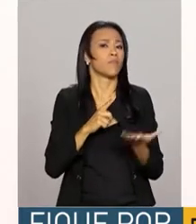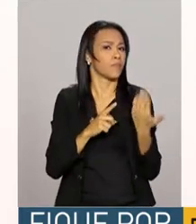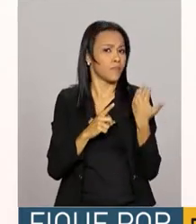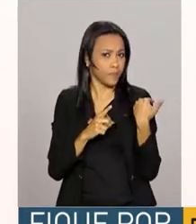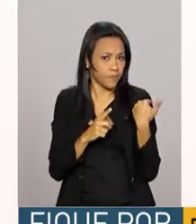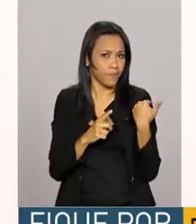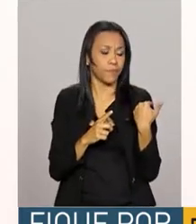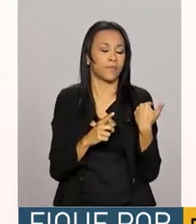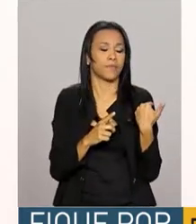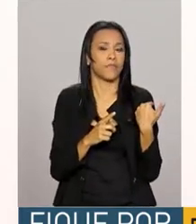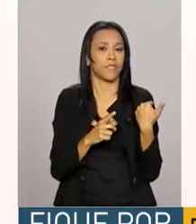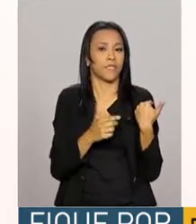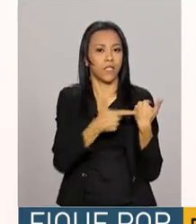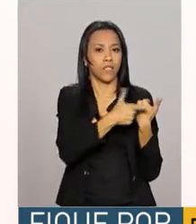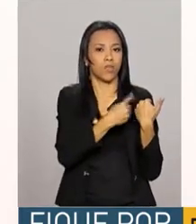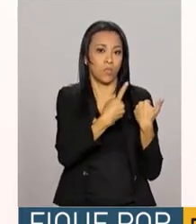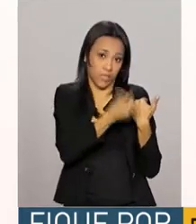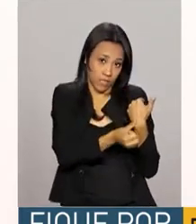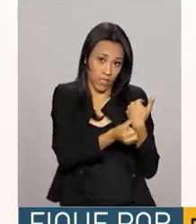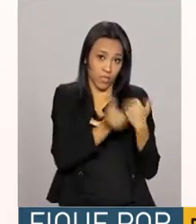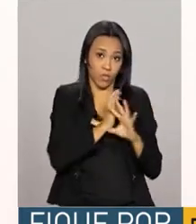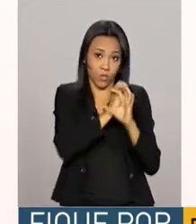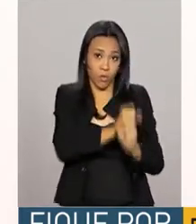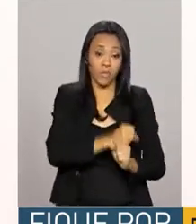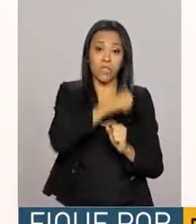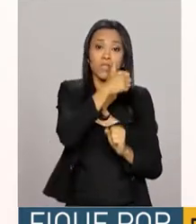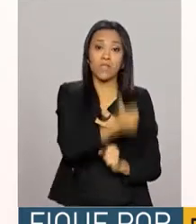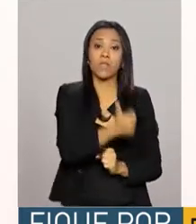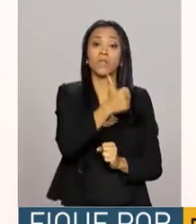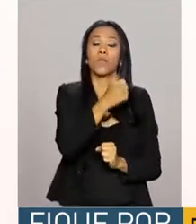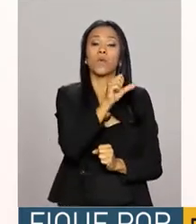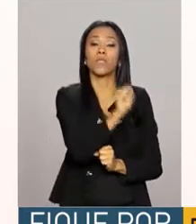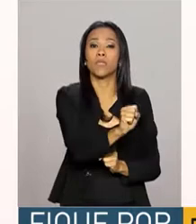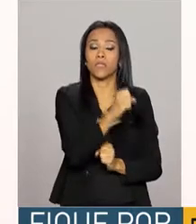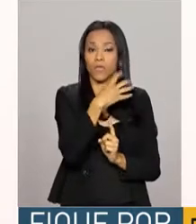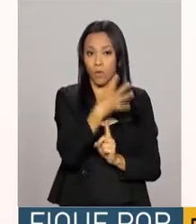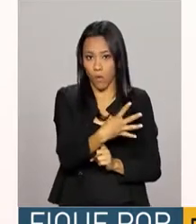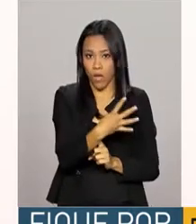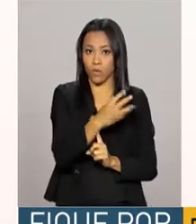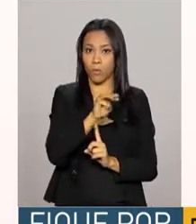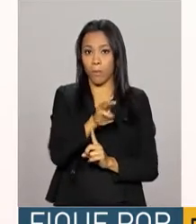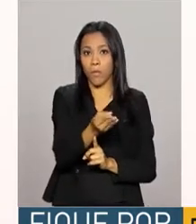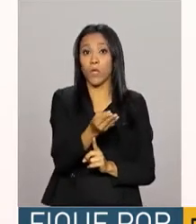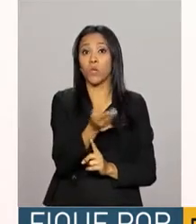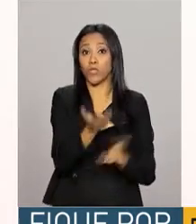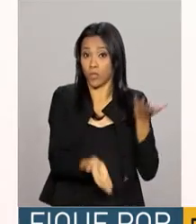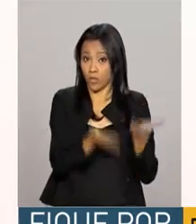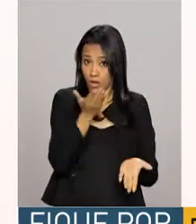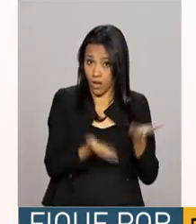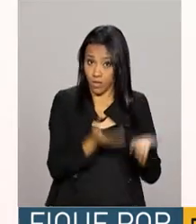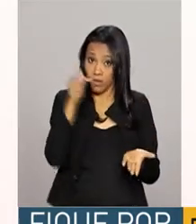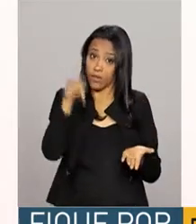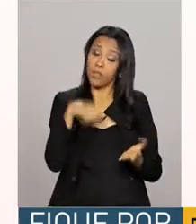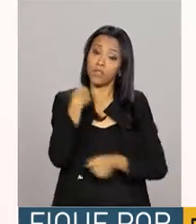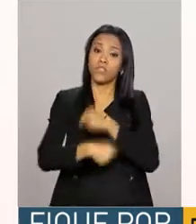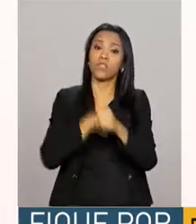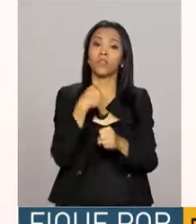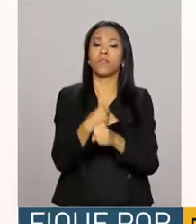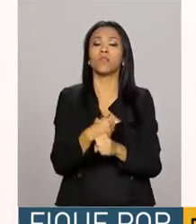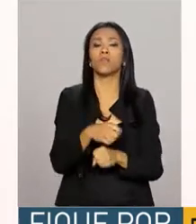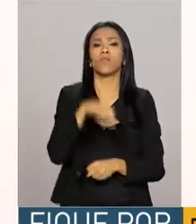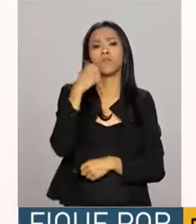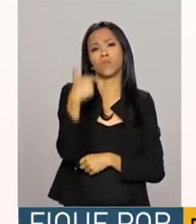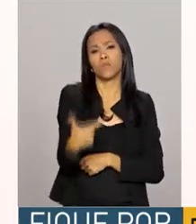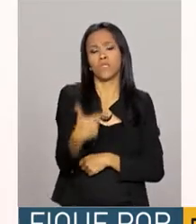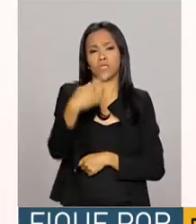ano em 2016 no total 184 milhões de toneladas neste ano a estimativa é de